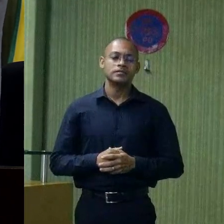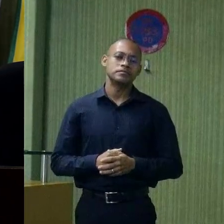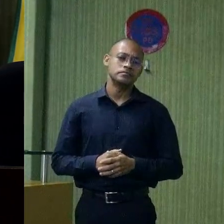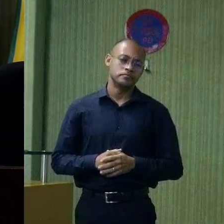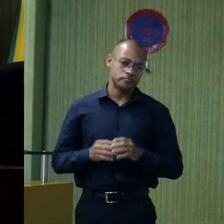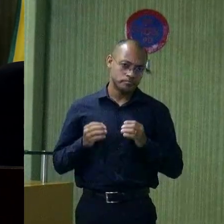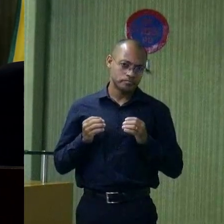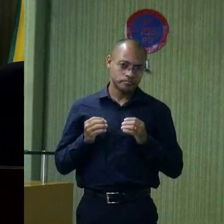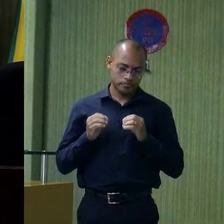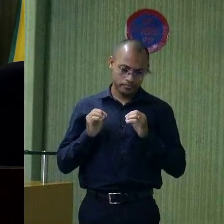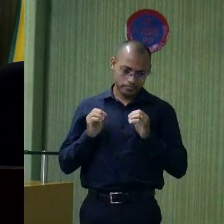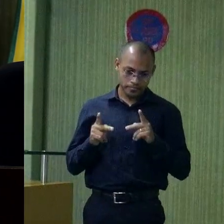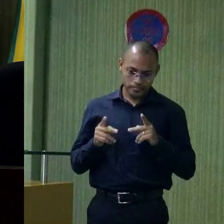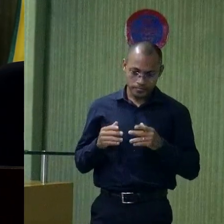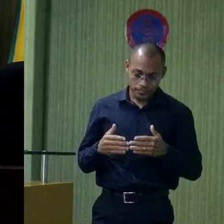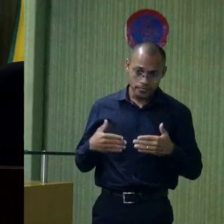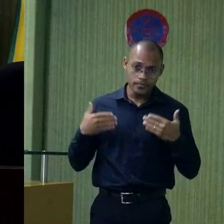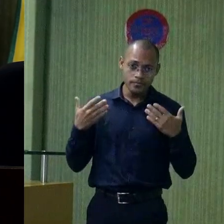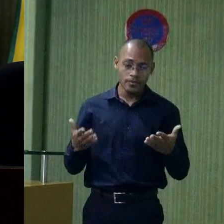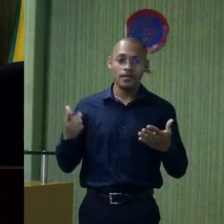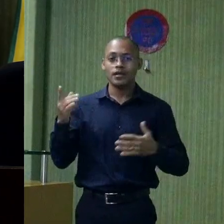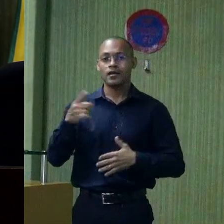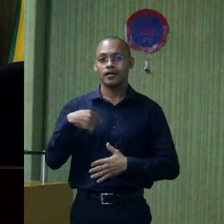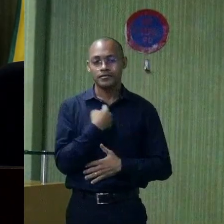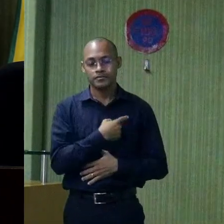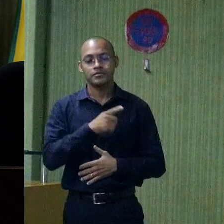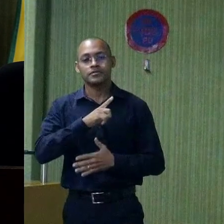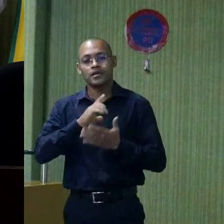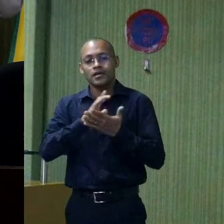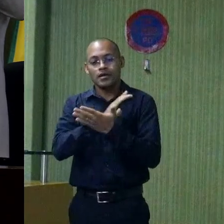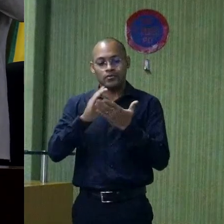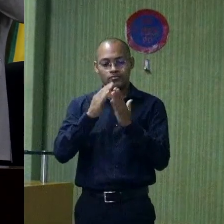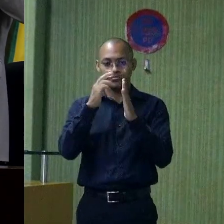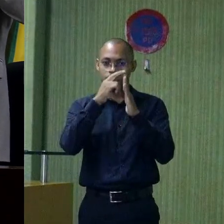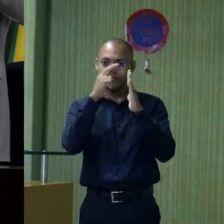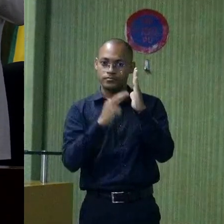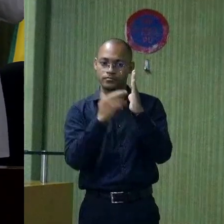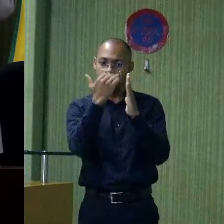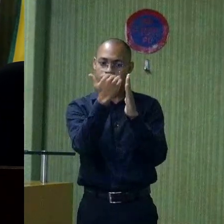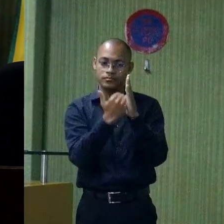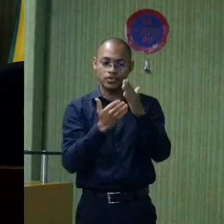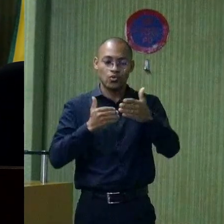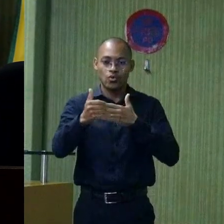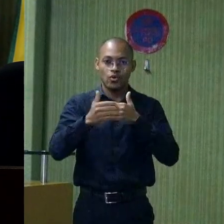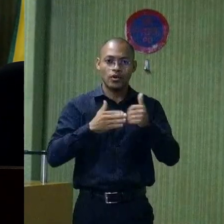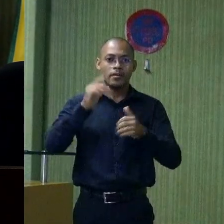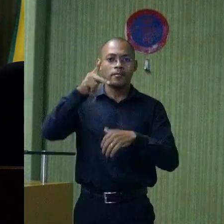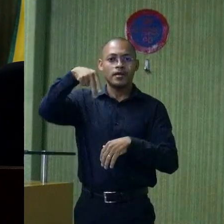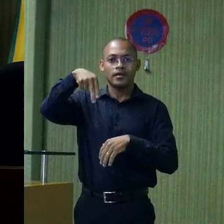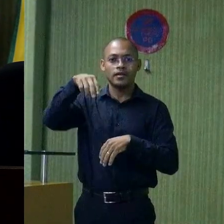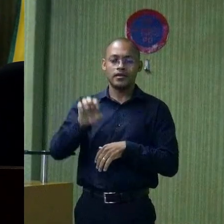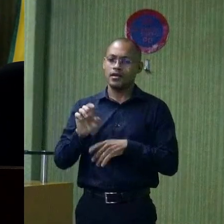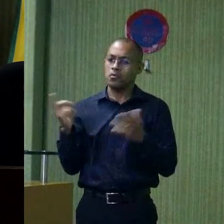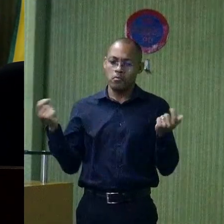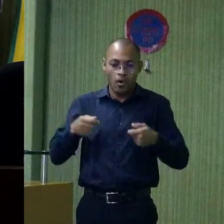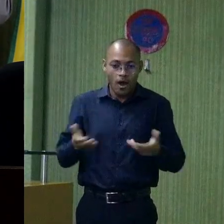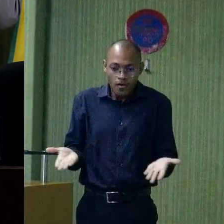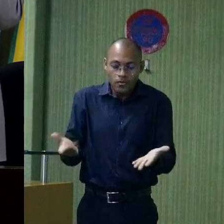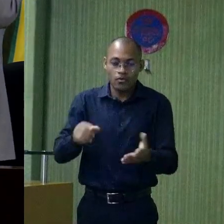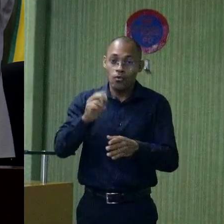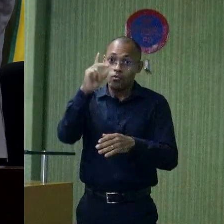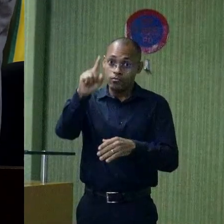bom e aí a gente tem as diretrizes básicas que qualquer pne seja o atual seja o próximo